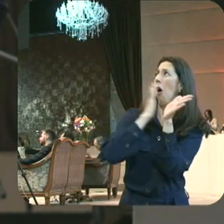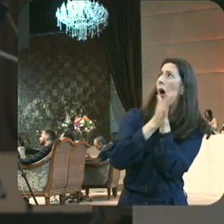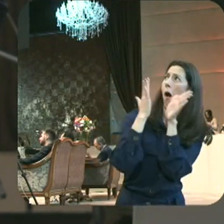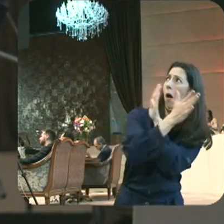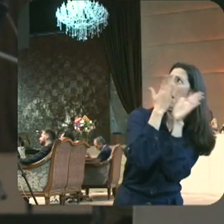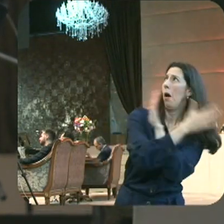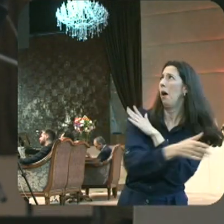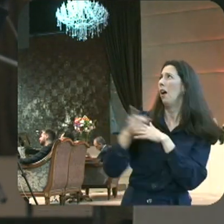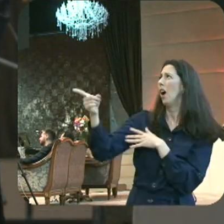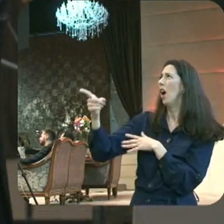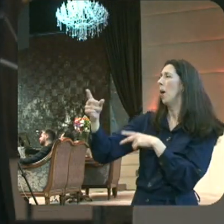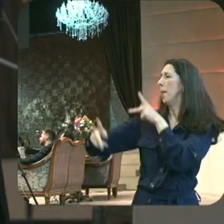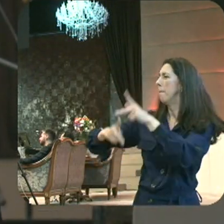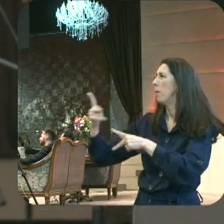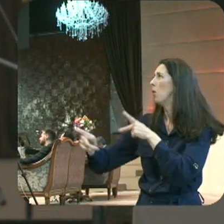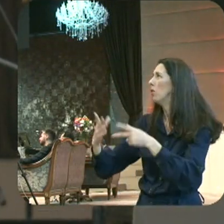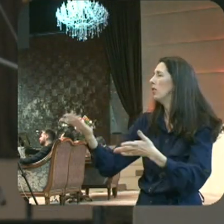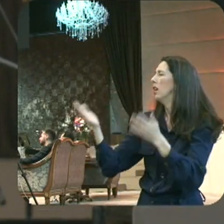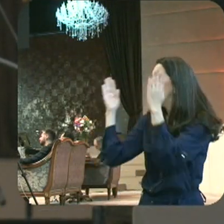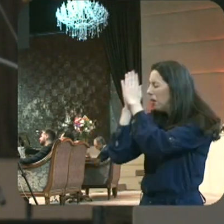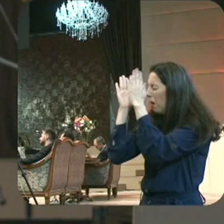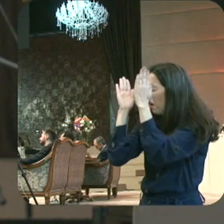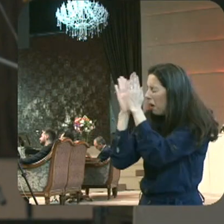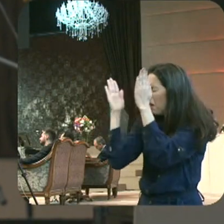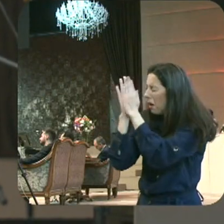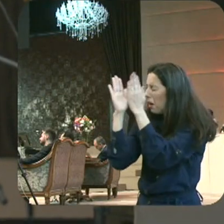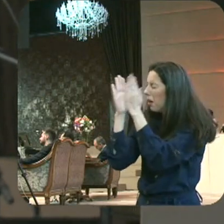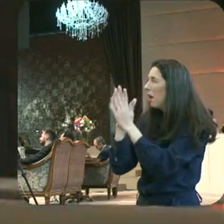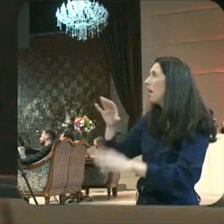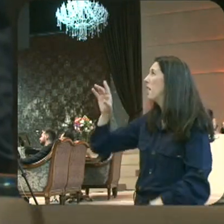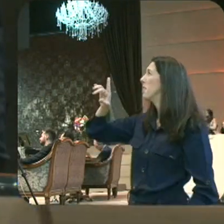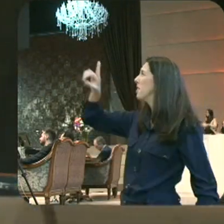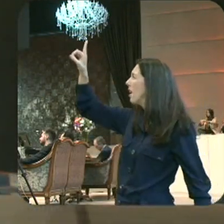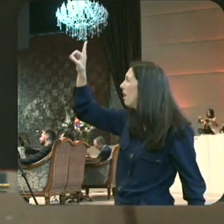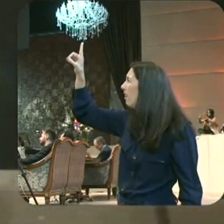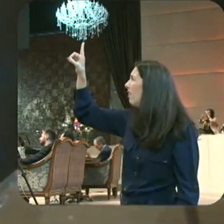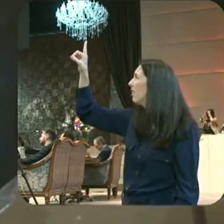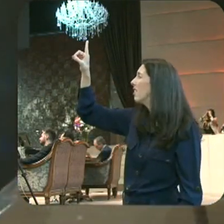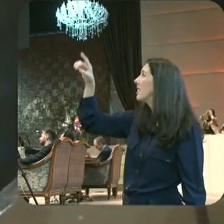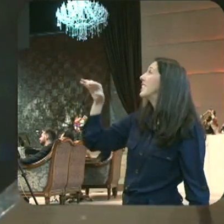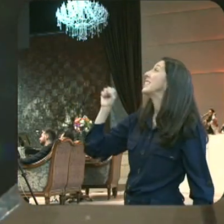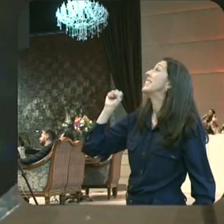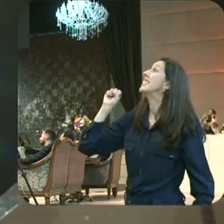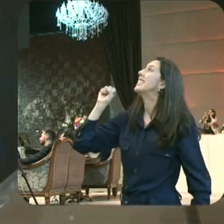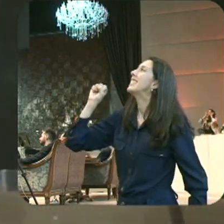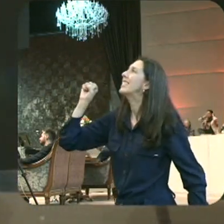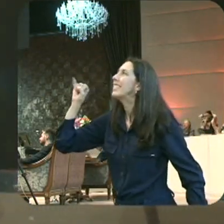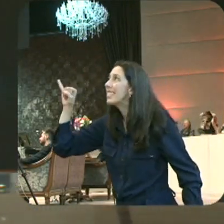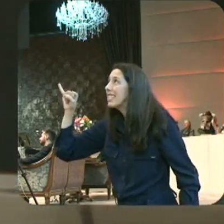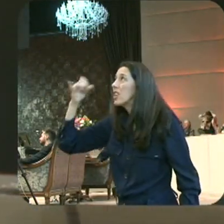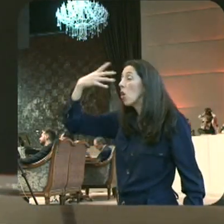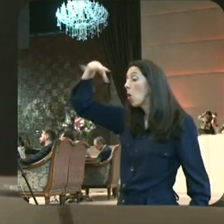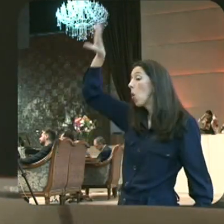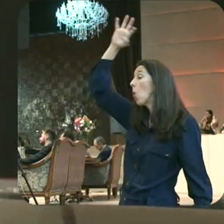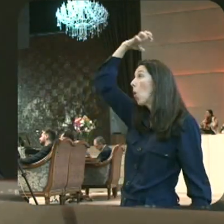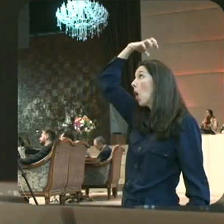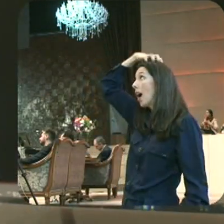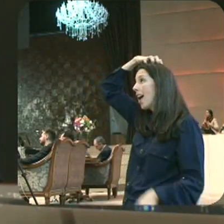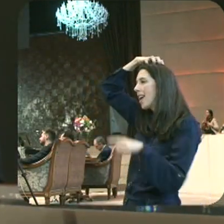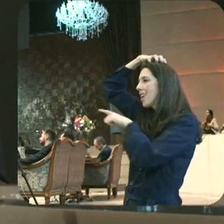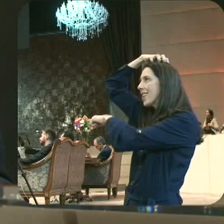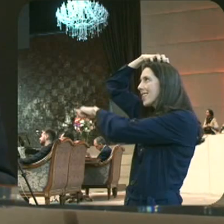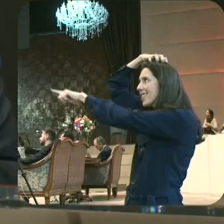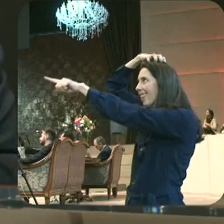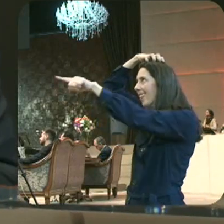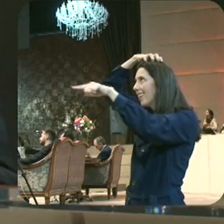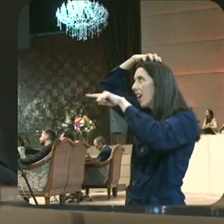daquela cidade. E ele faz uma oração dizendo assim: Senhor, se os reis desta terra ouvirem